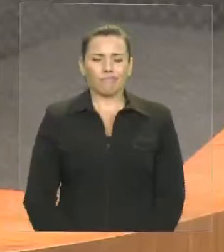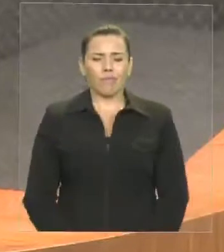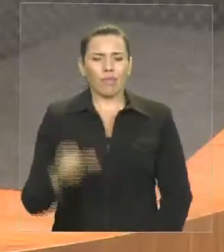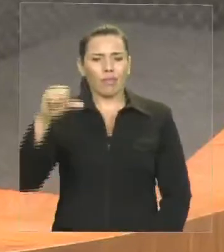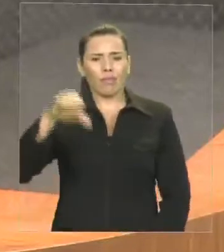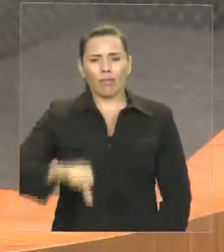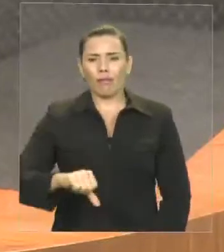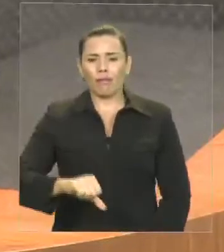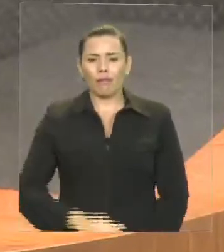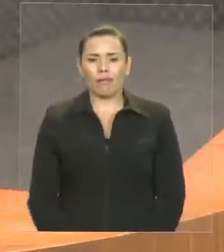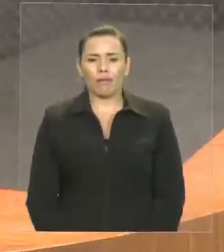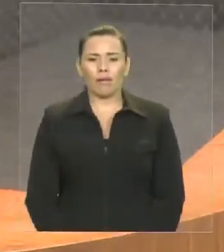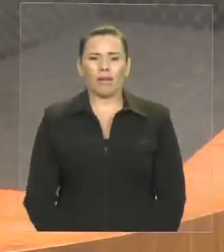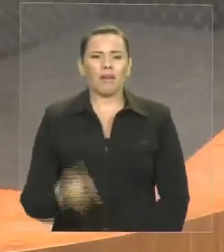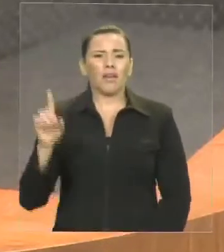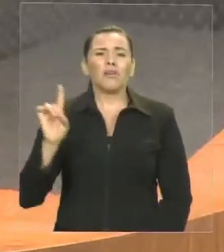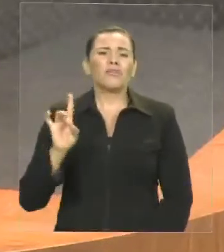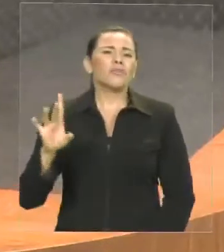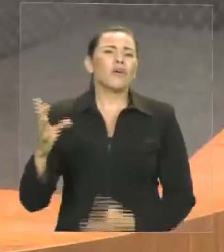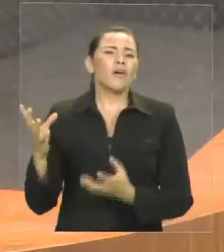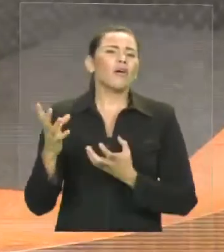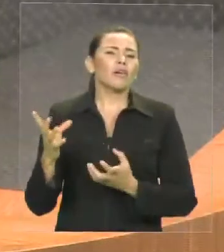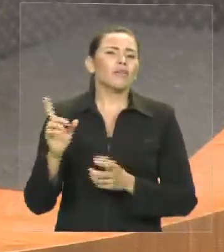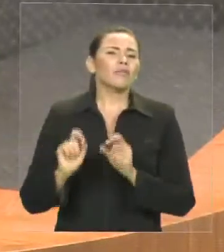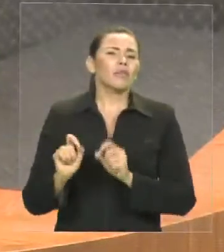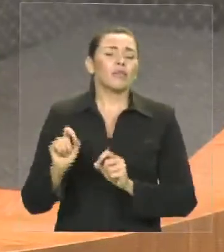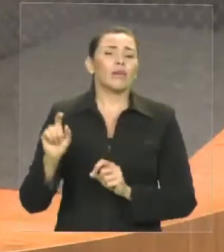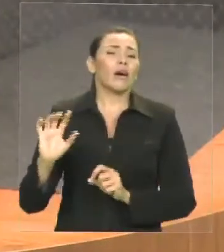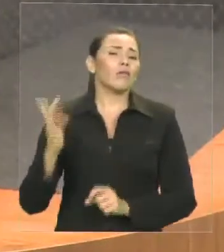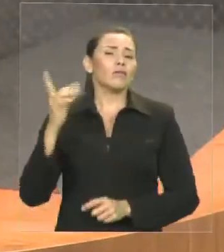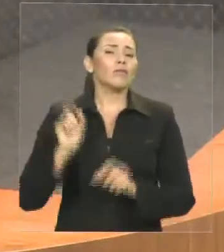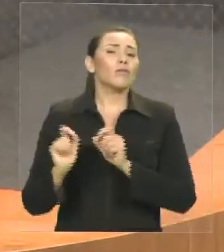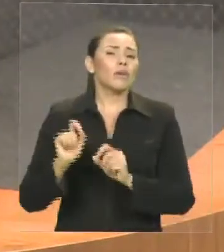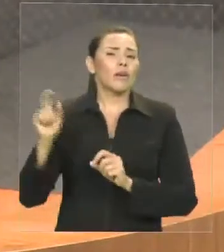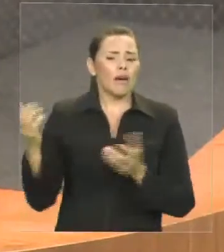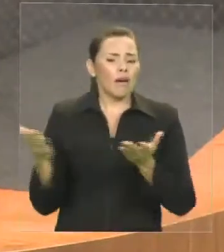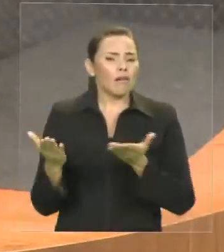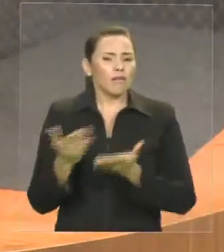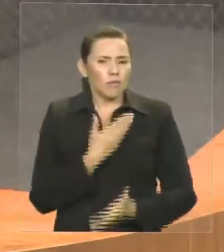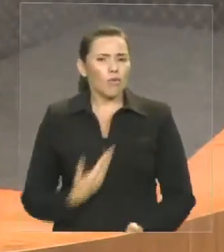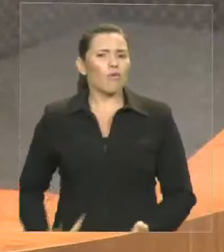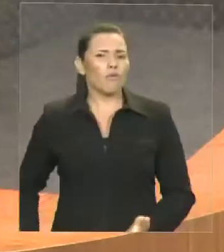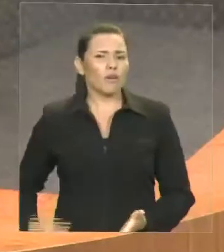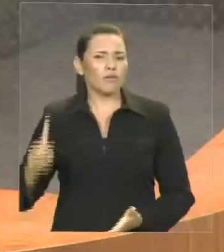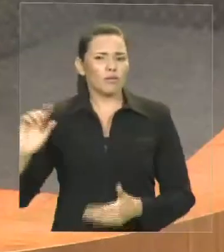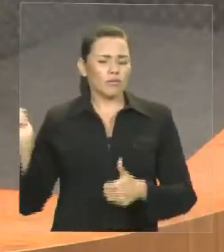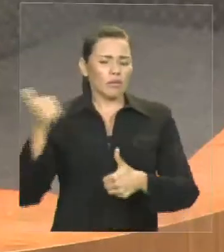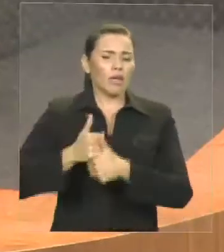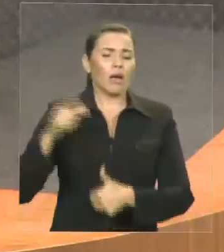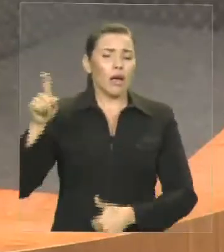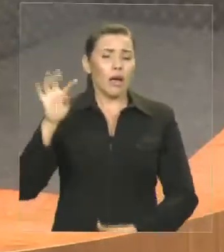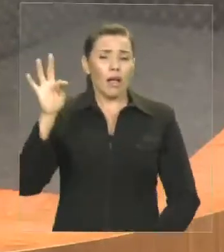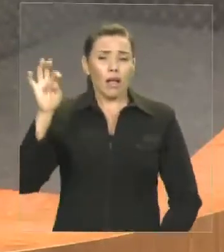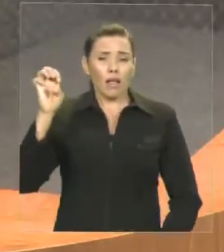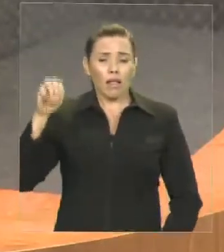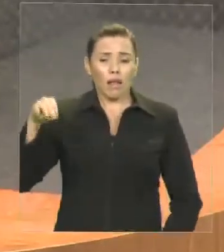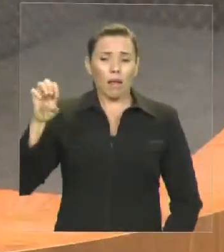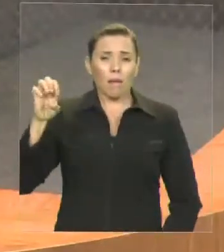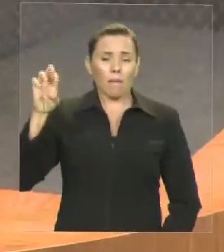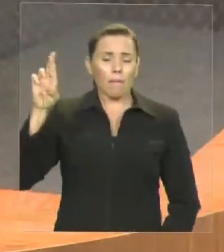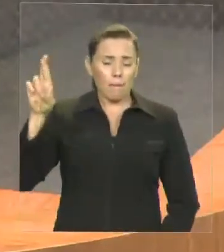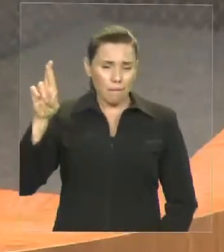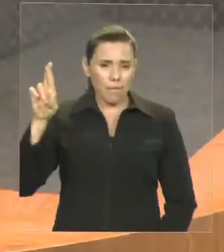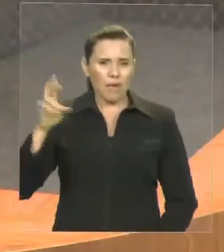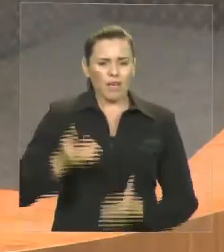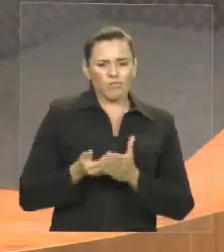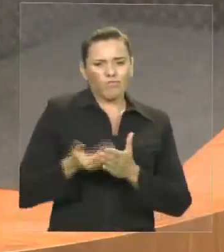povo brasileiro, que já fez um tanto de maldade e que agora reduz recursos para a educação e luta para retirar